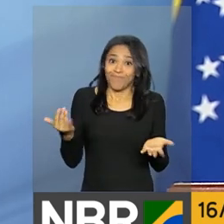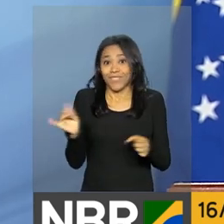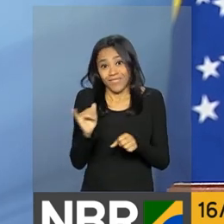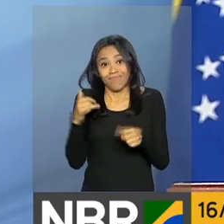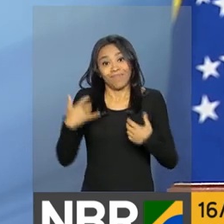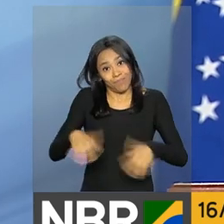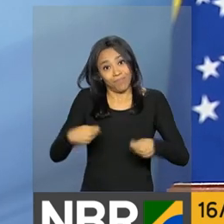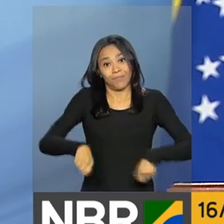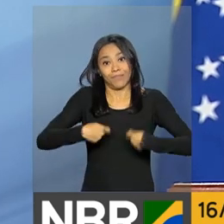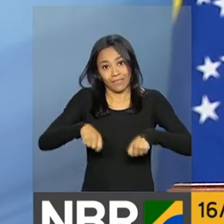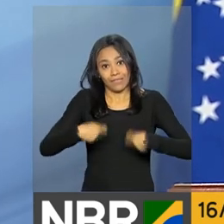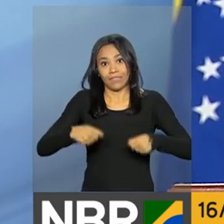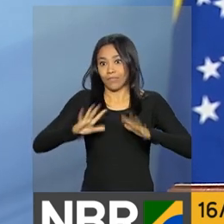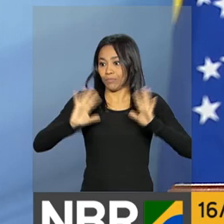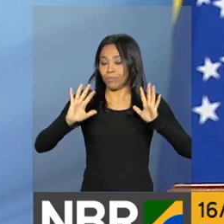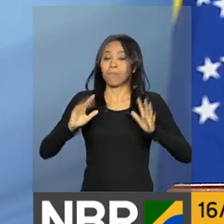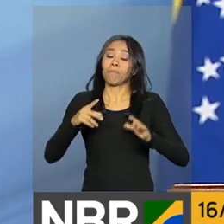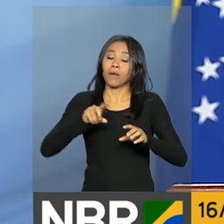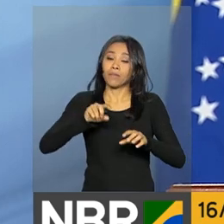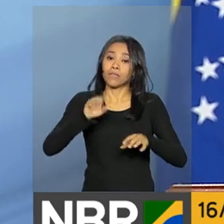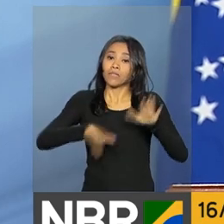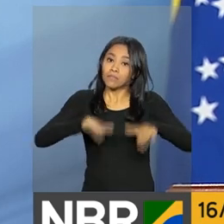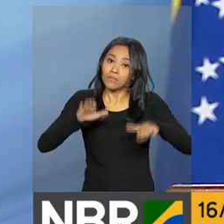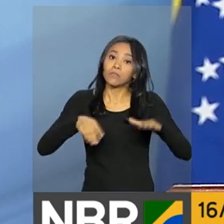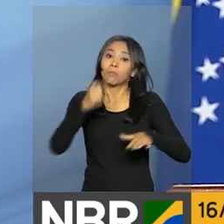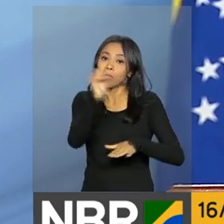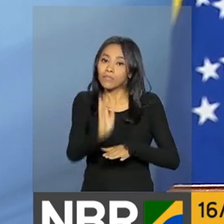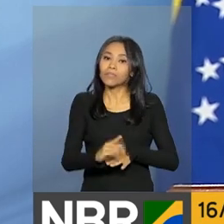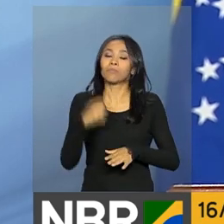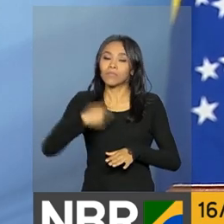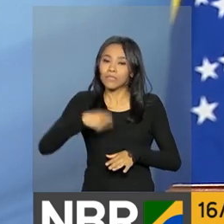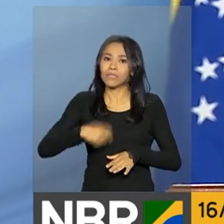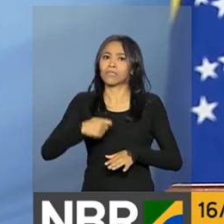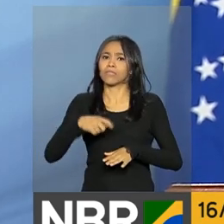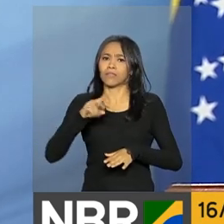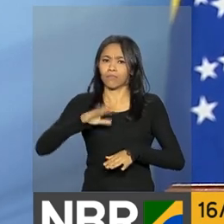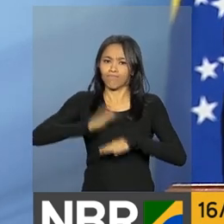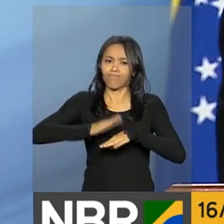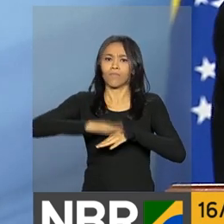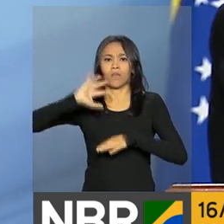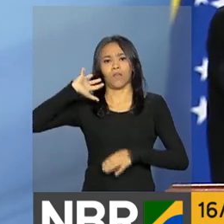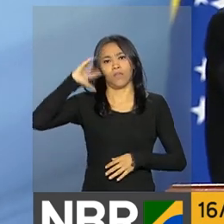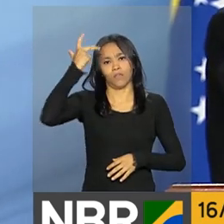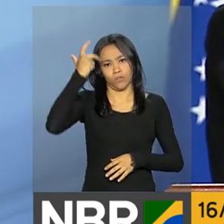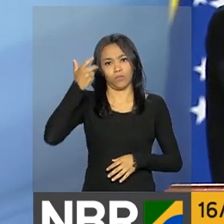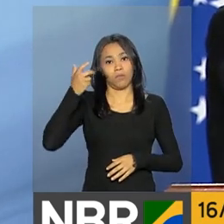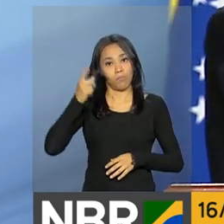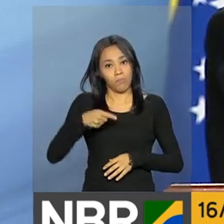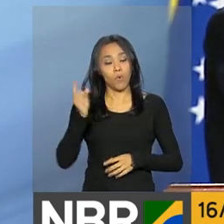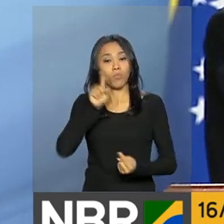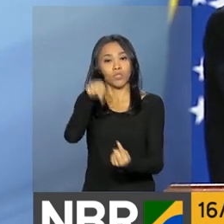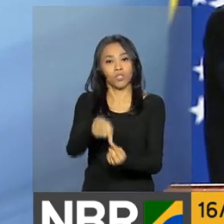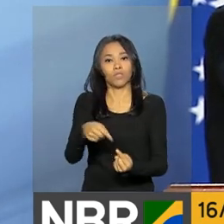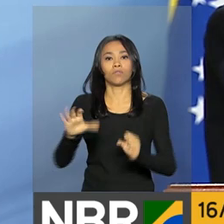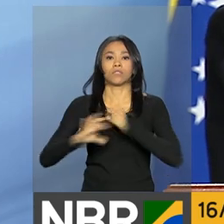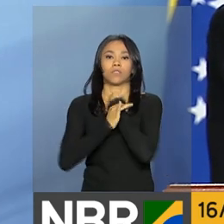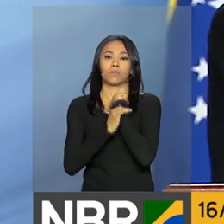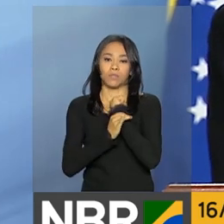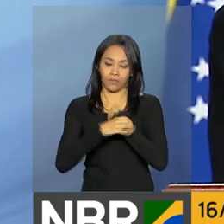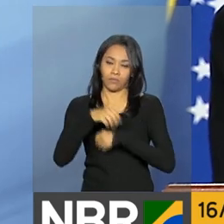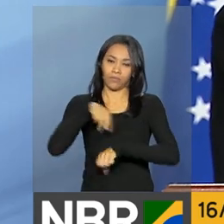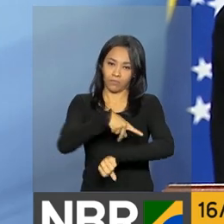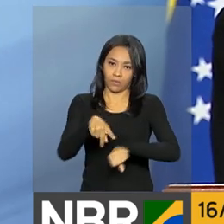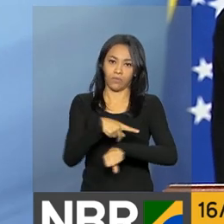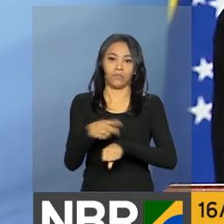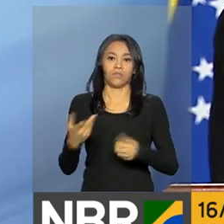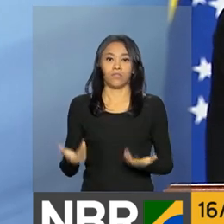muitas e muitas vezes o Brasil está a demandar medidas extremas para pôr ordem nas coisas. E